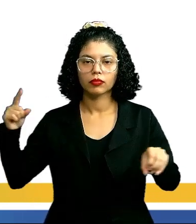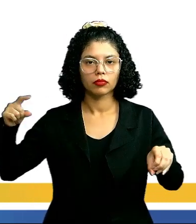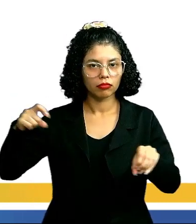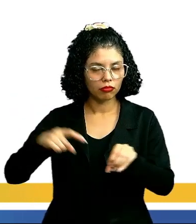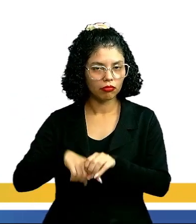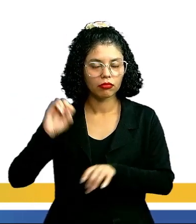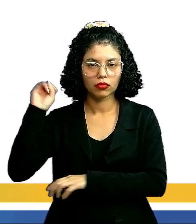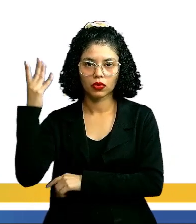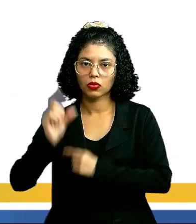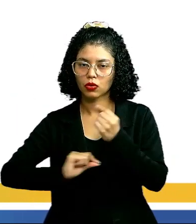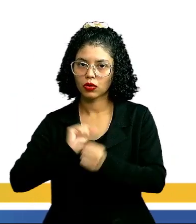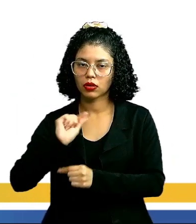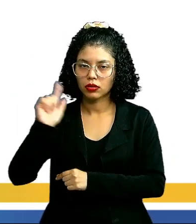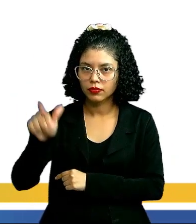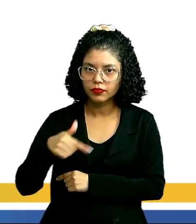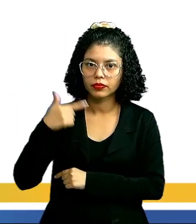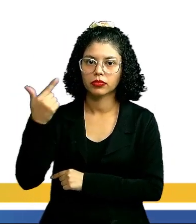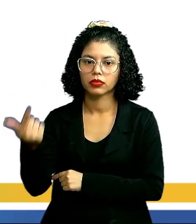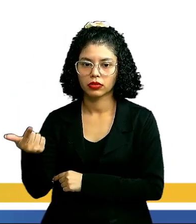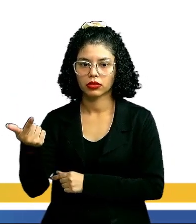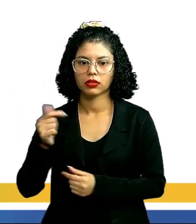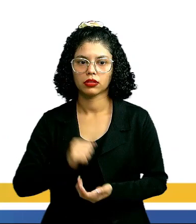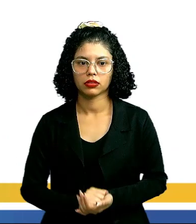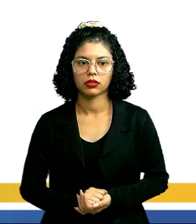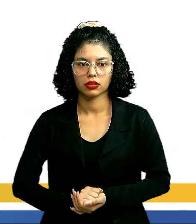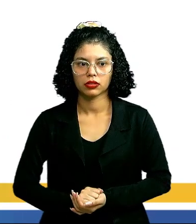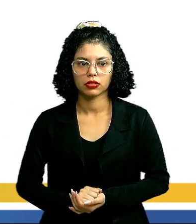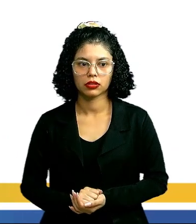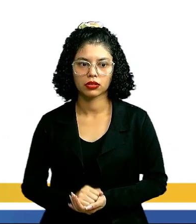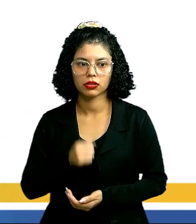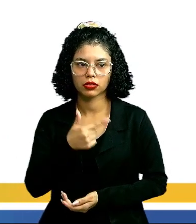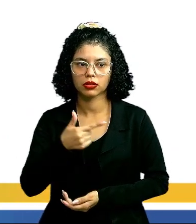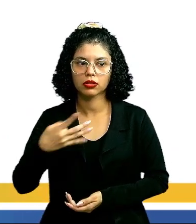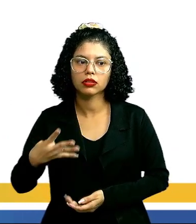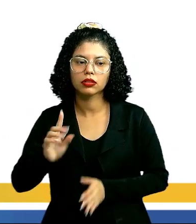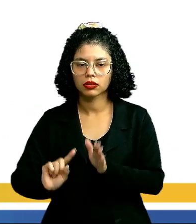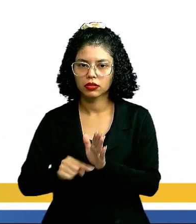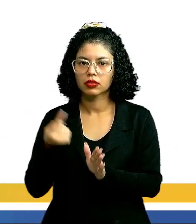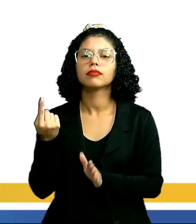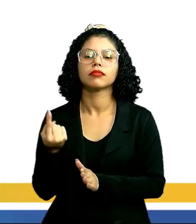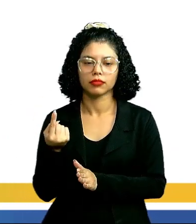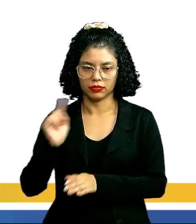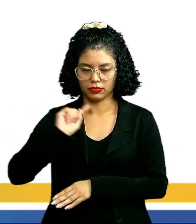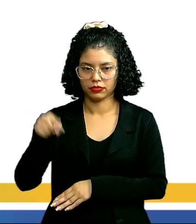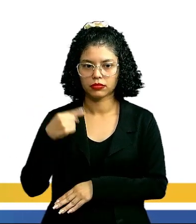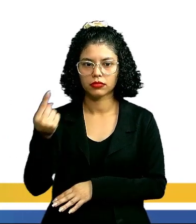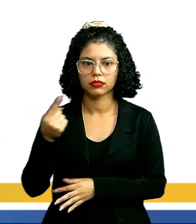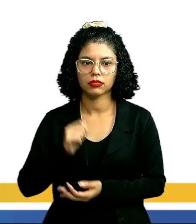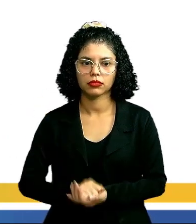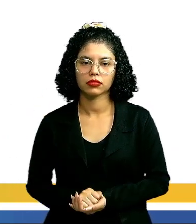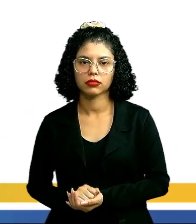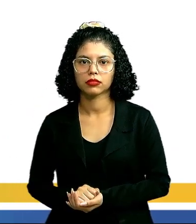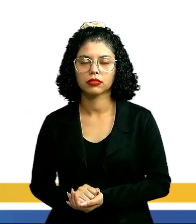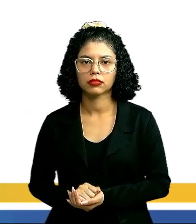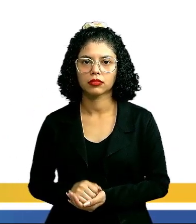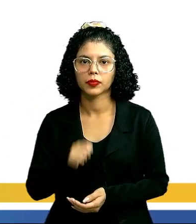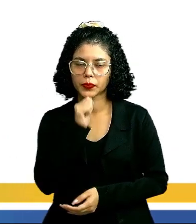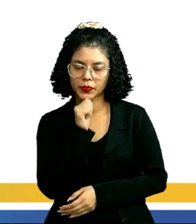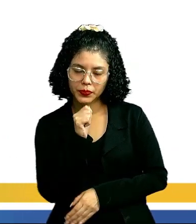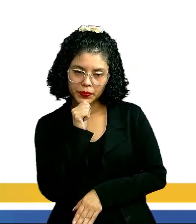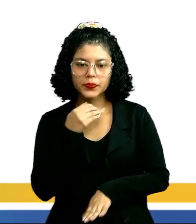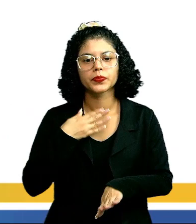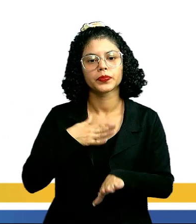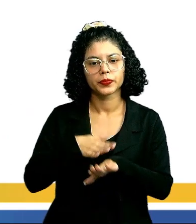fecundação ocorre logo após as 24 primeiras horas após a relação